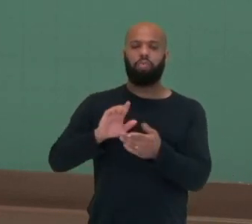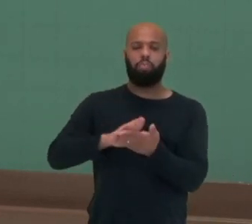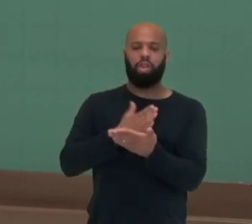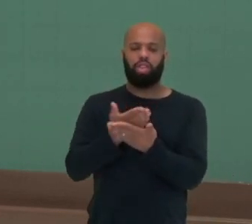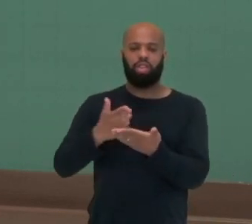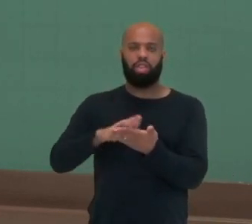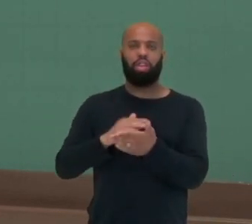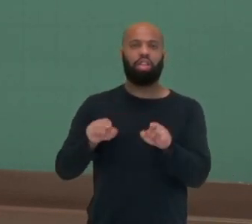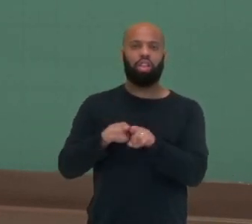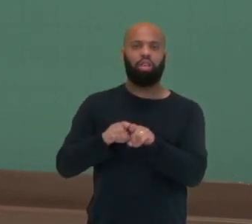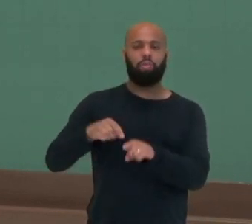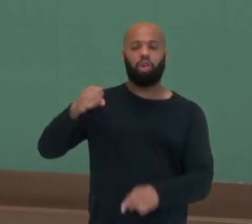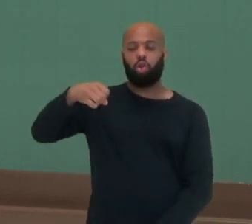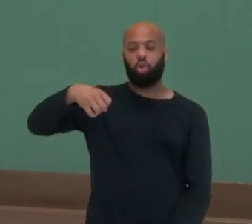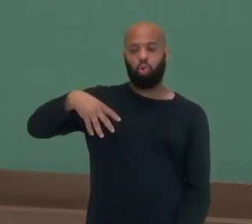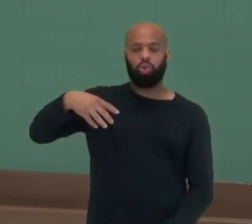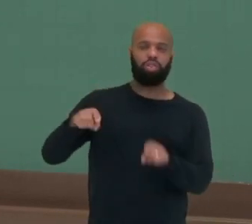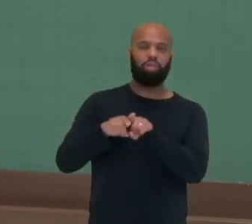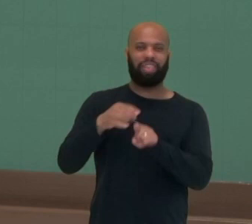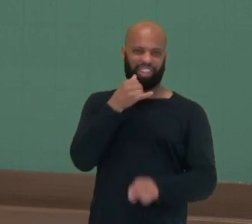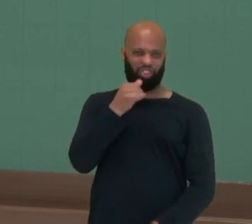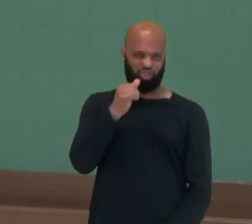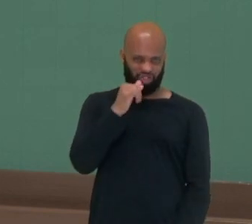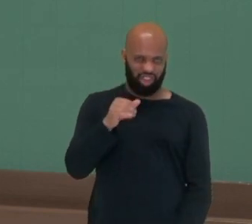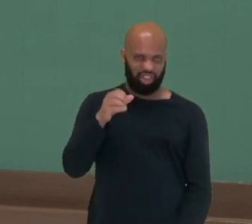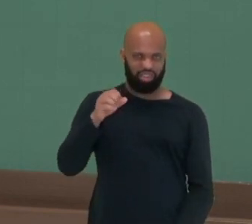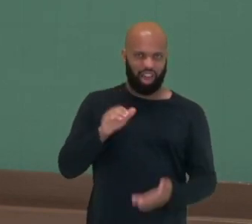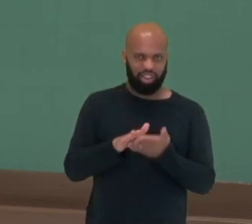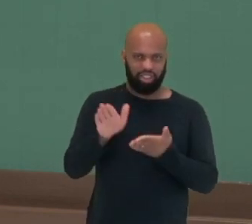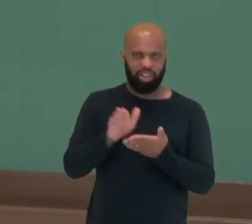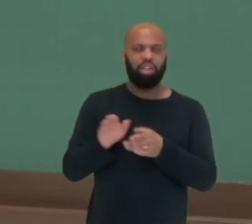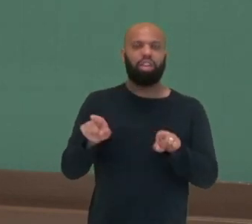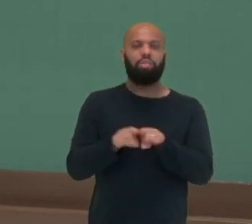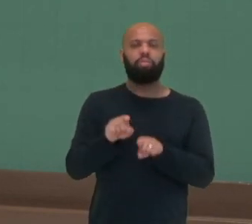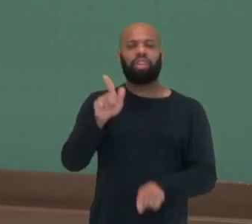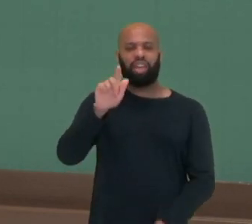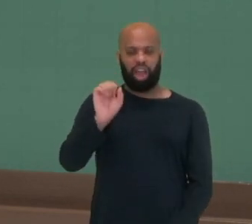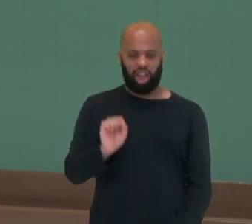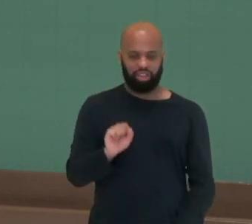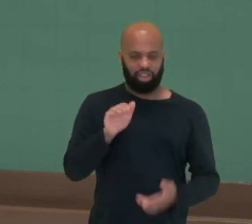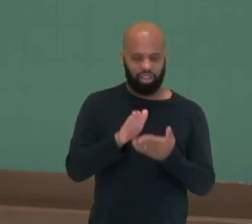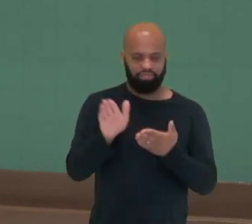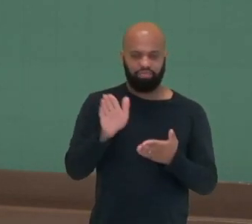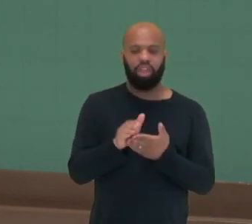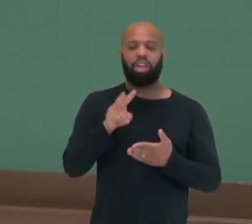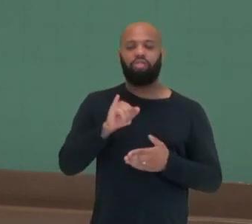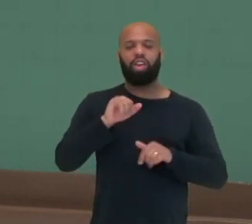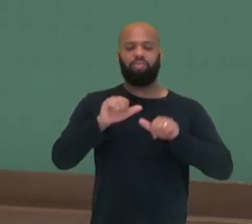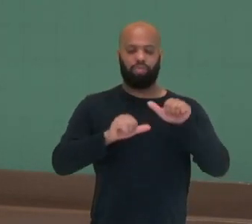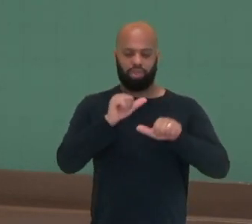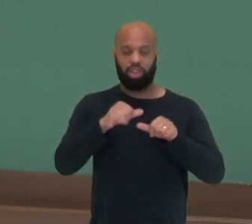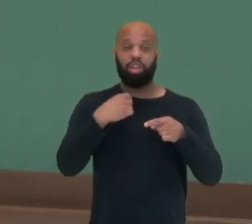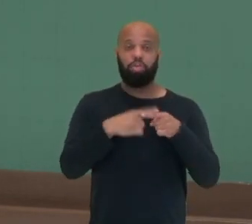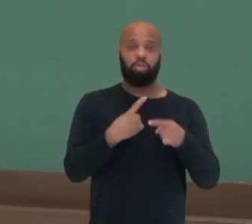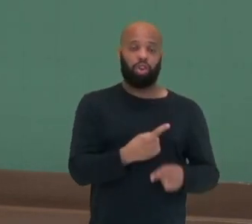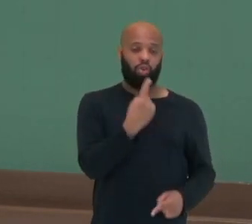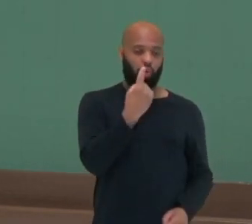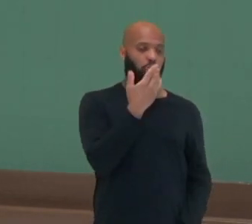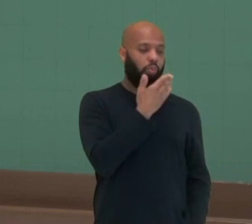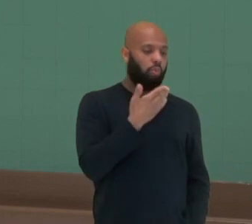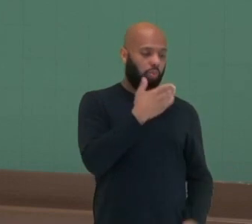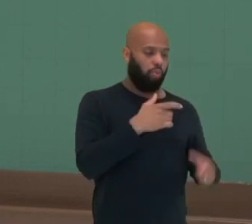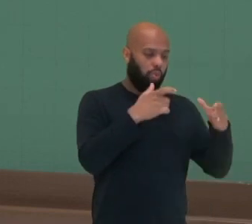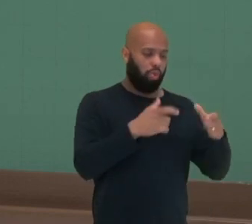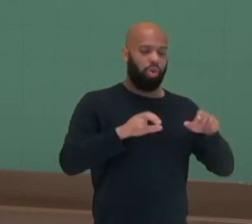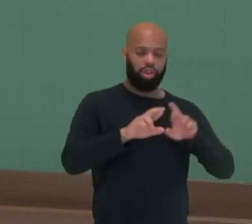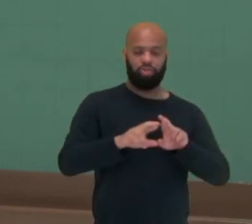eu vou gastar, de gás que eu vou gastar, ele vai estar dentro dos custos variáveis. Porque se eu faço um bolo, é diferente de eu fazer